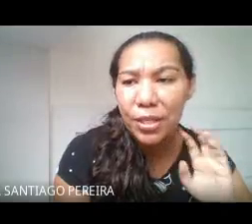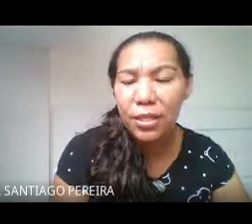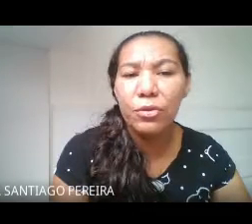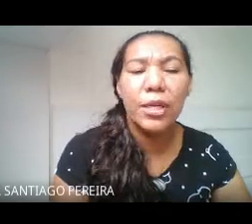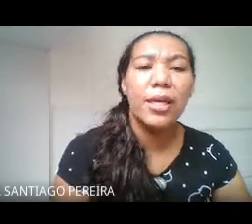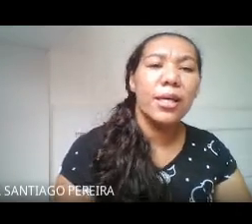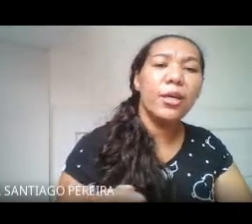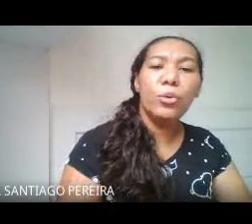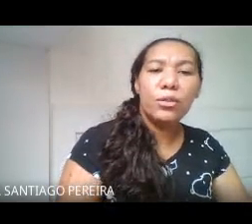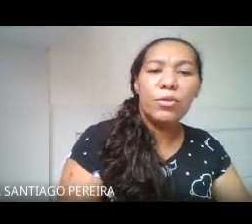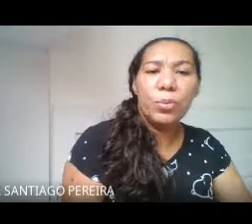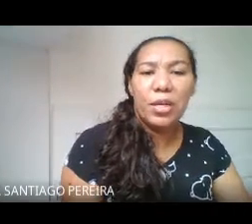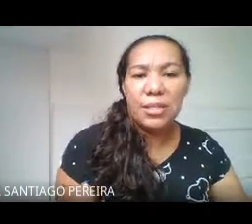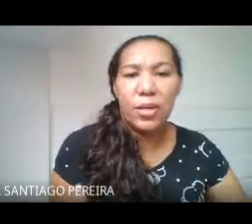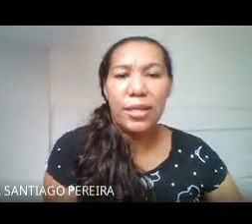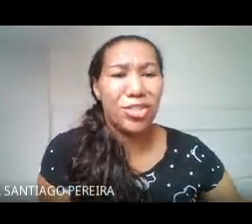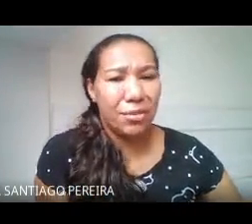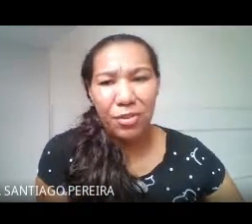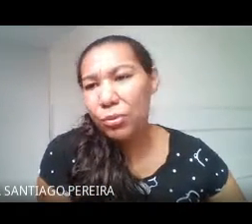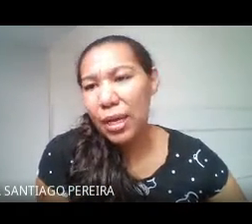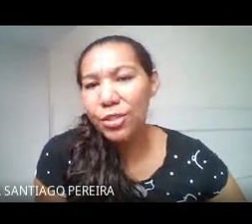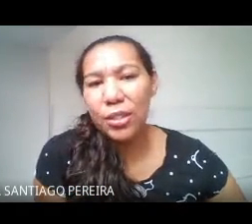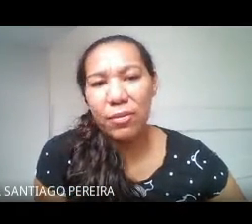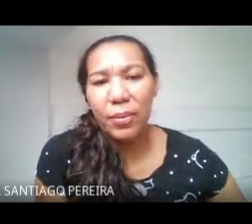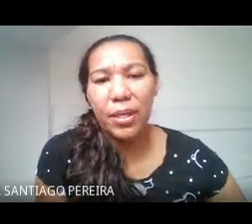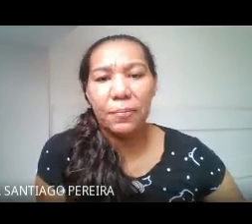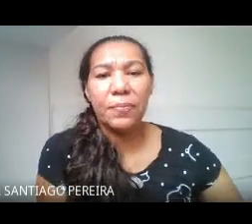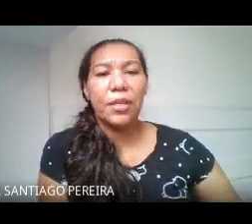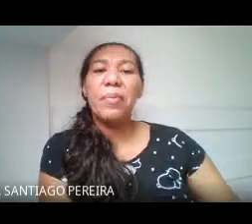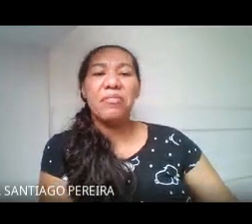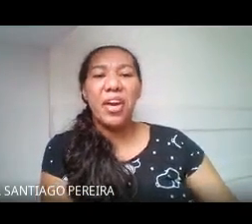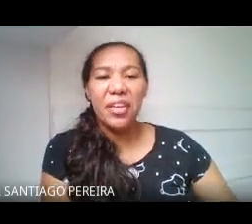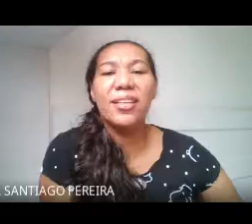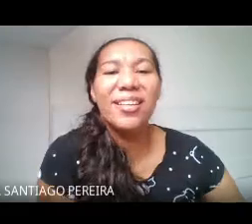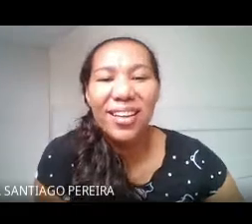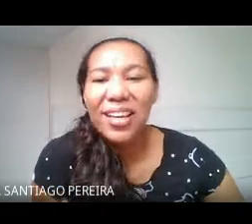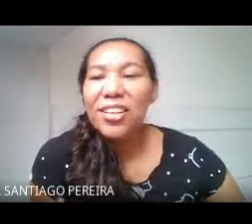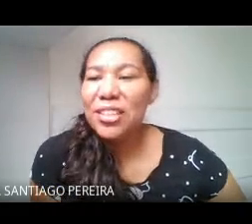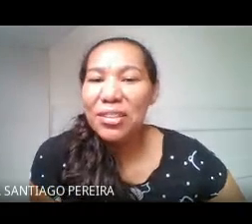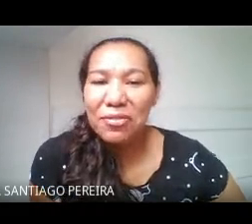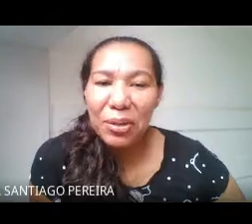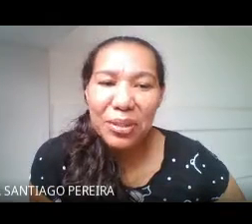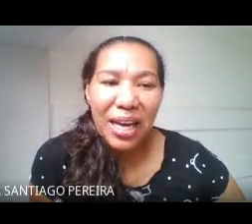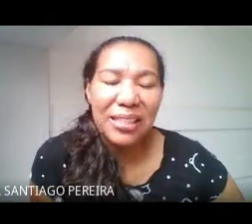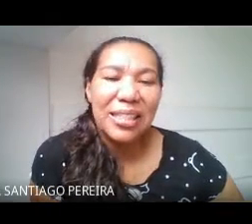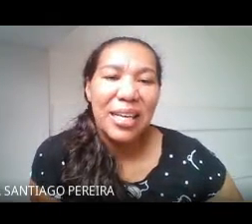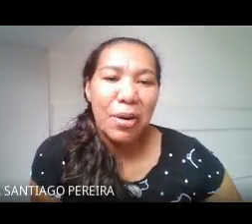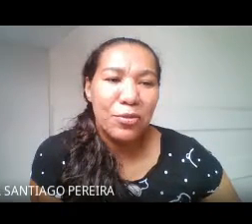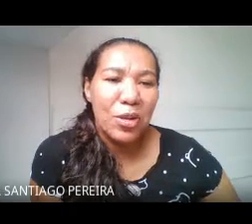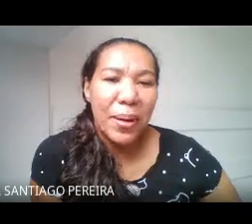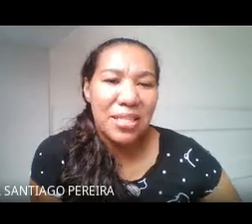amo esse livro. Eu tive o primeiro acesso a ele já na faculdade, já estava bem veinha, já estava na